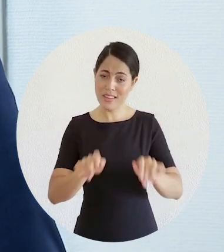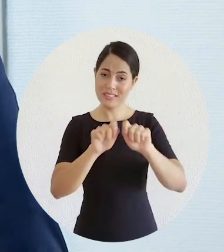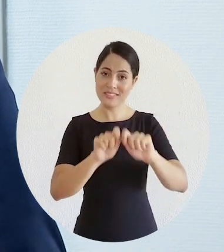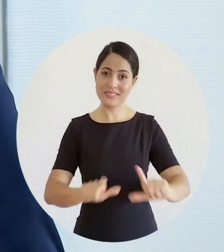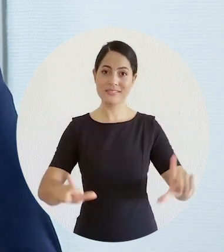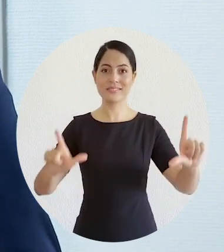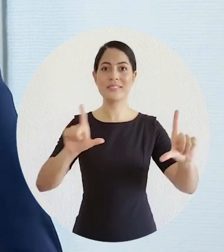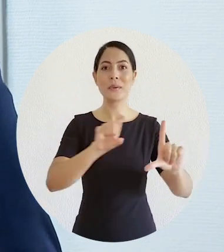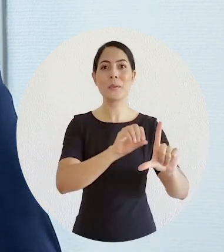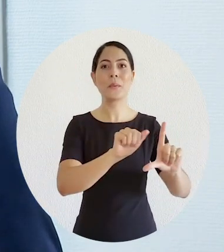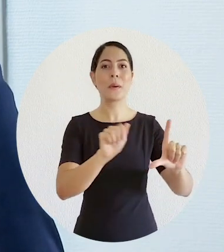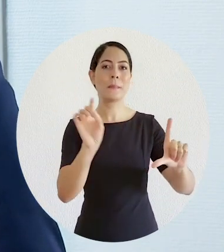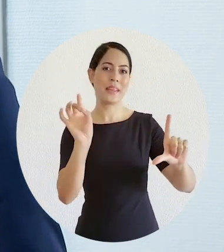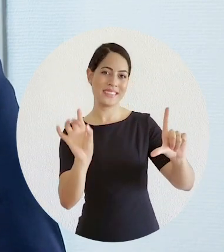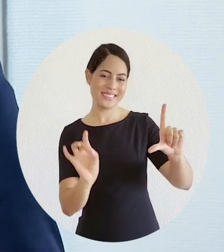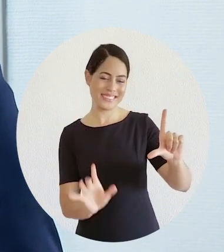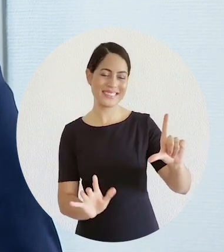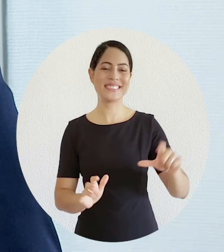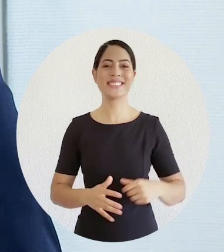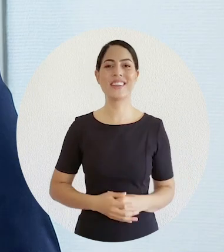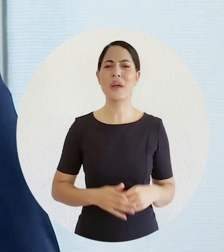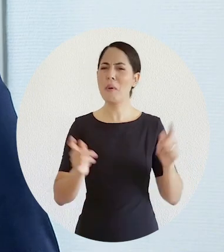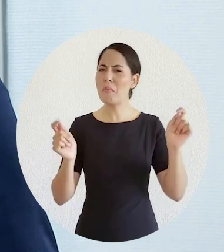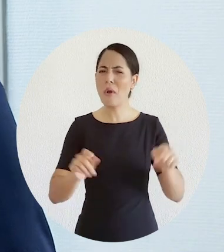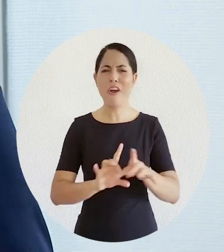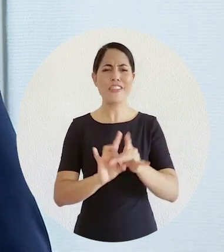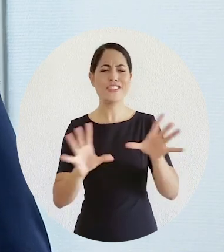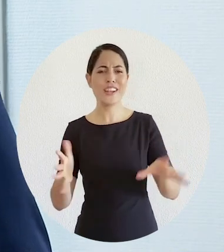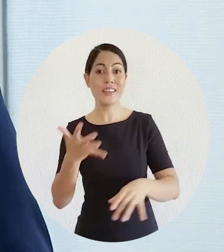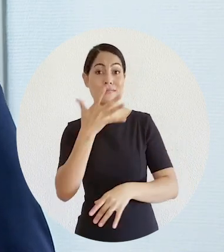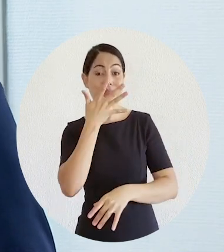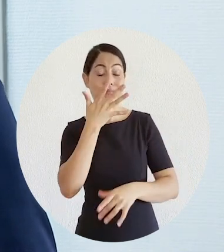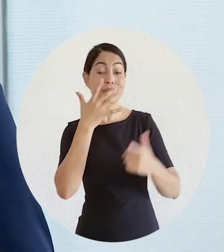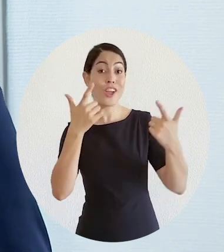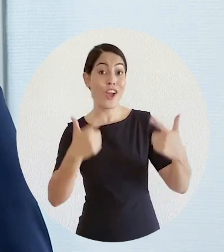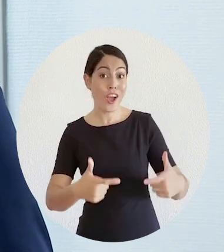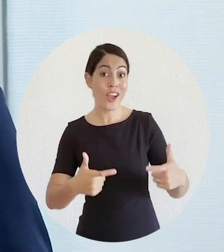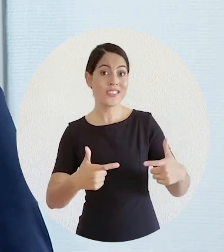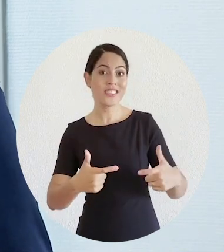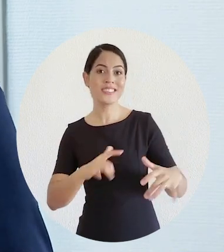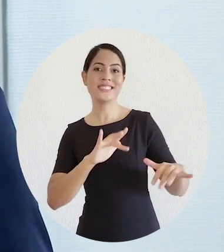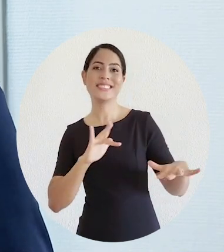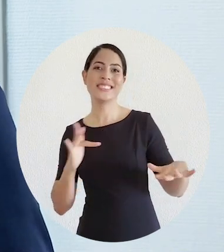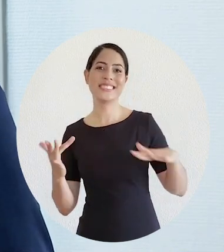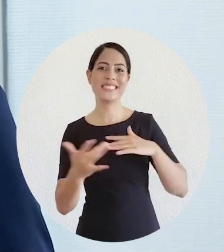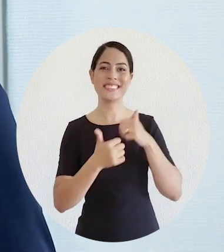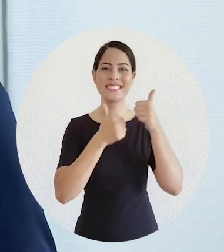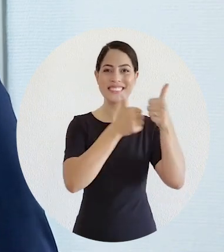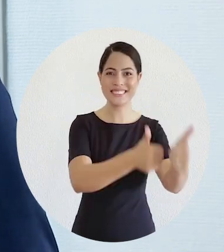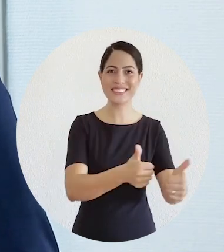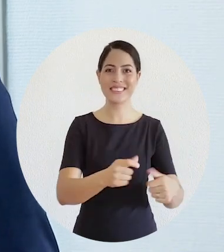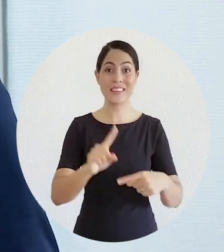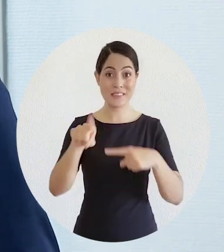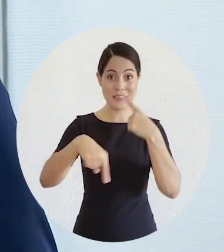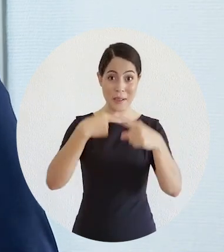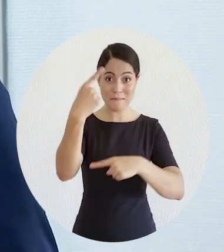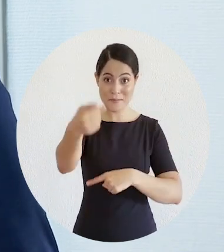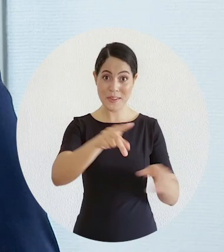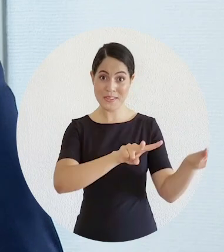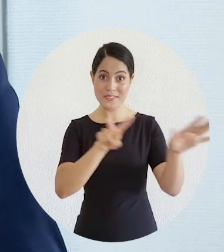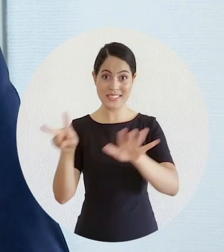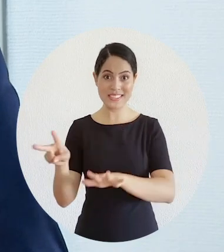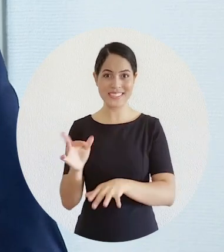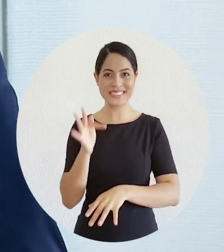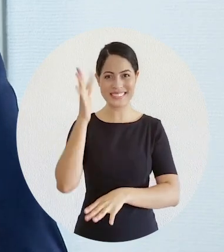do Brasil fica por aqui. Se quiser conferir tudo o que a UAB vem fazendo, não deixe de seguir a gente nas redes sociais. Nos